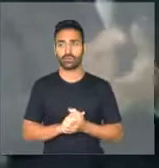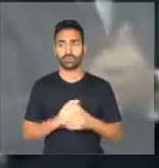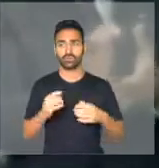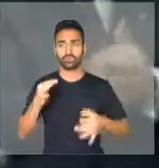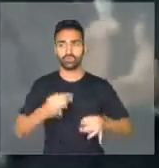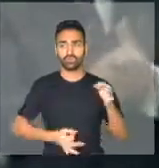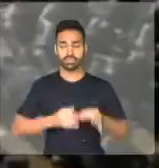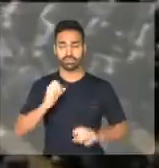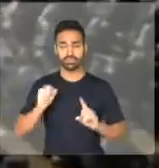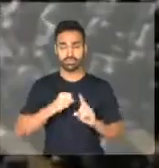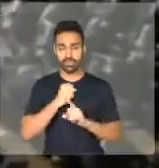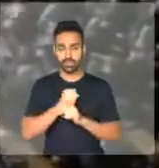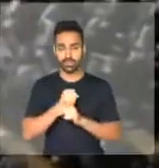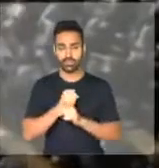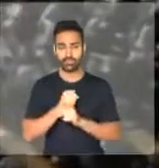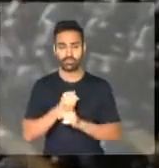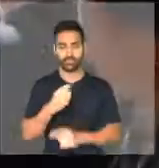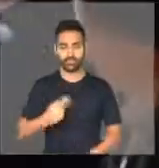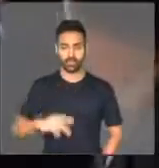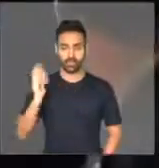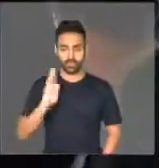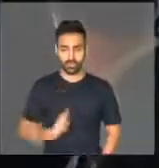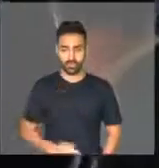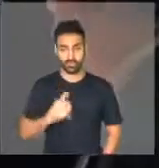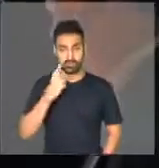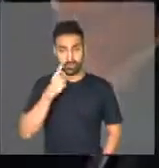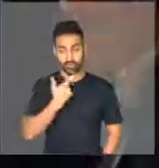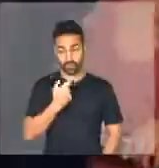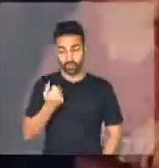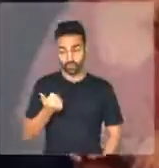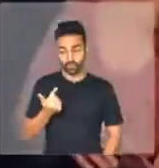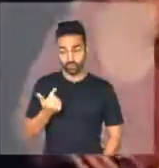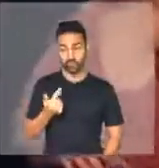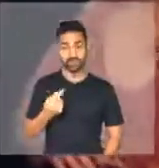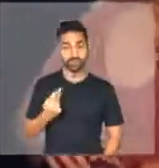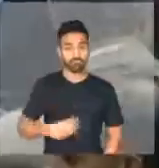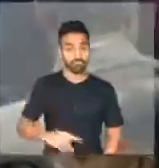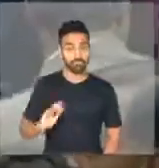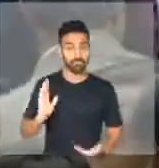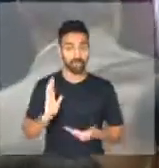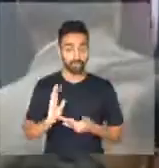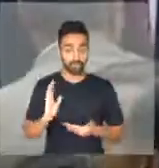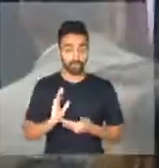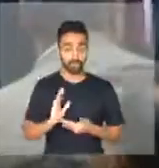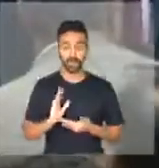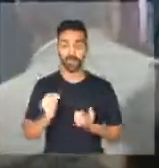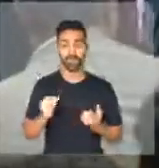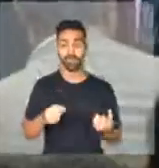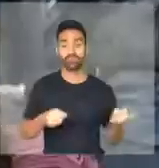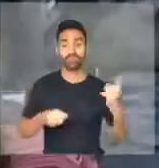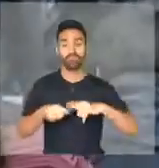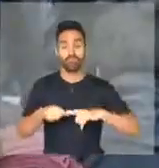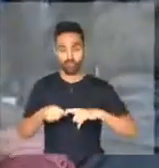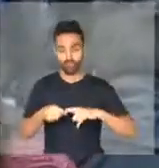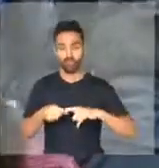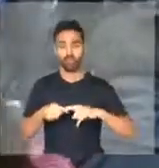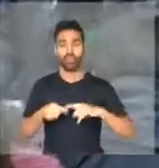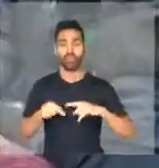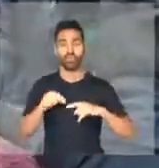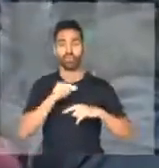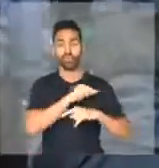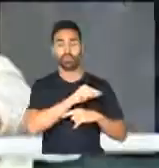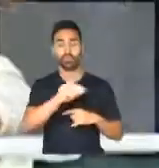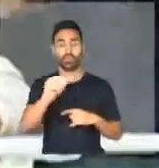justiça social do Brasil. Em 2012, a Câmara dos Deputados realizou a devolução simbólica dos mandatos